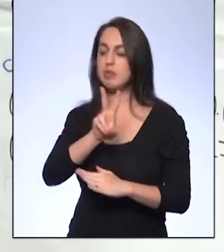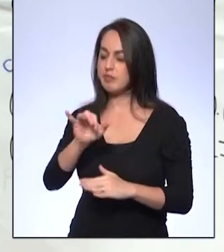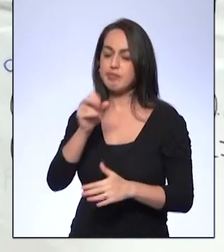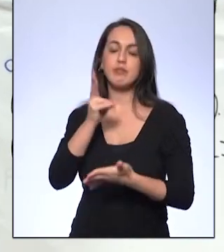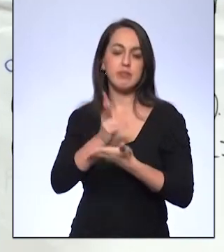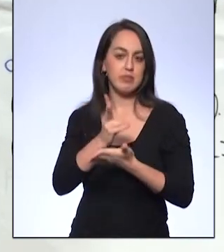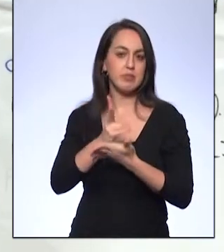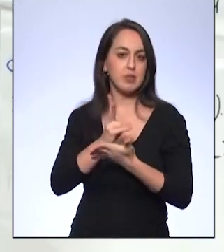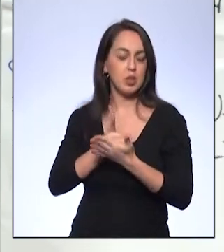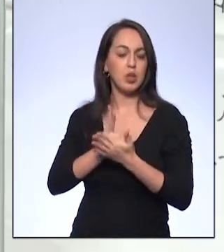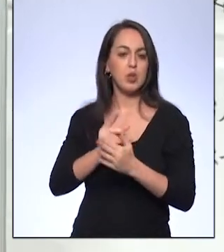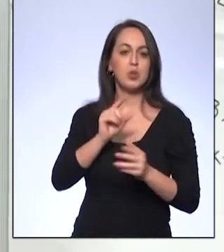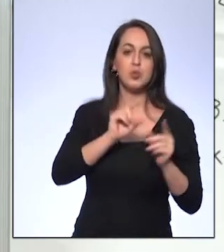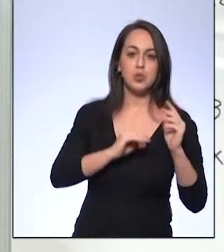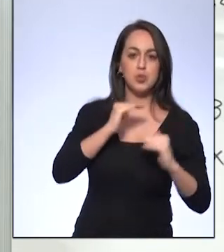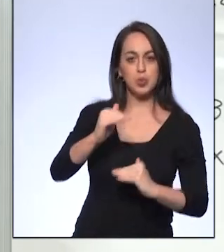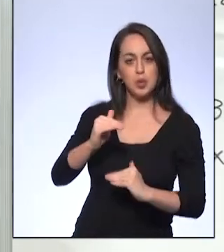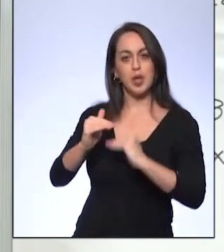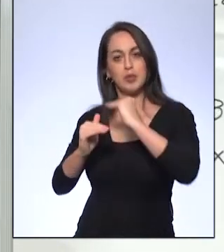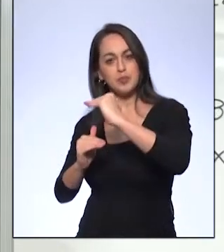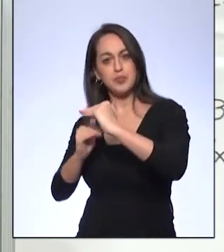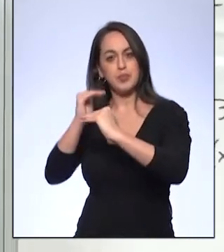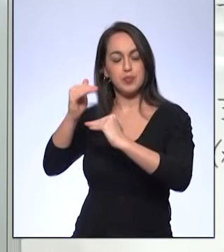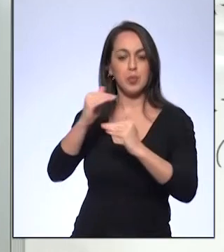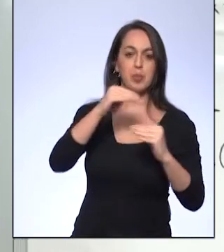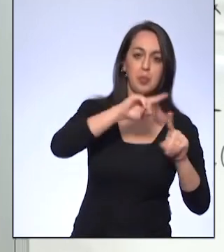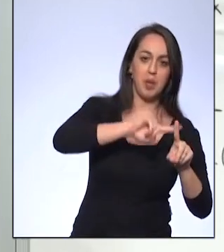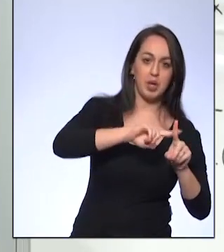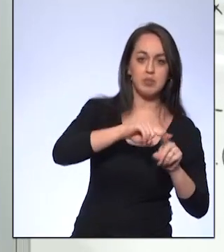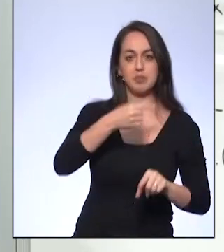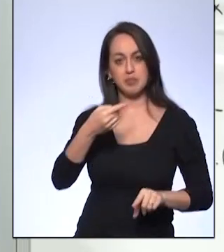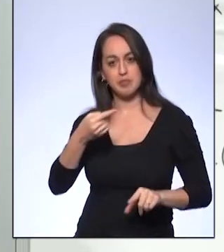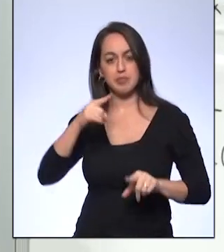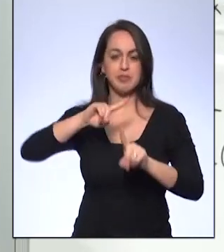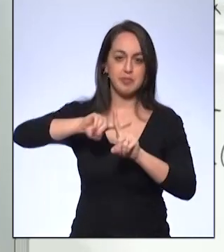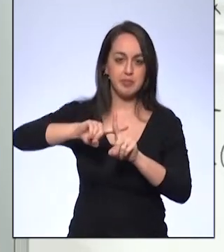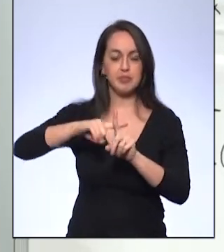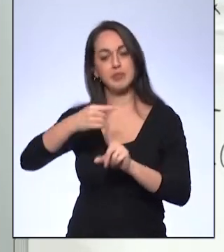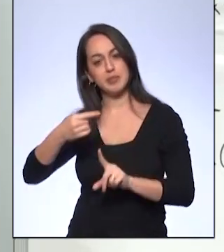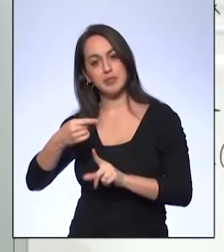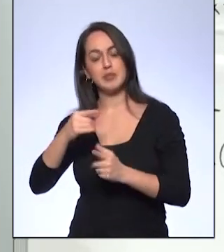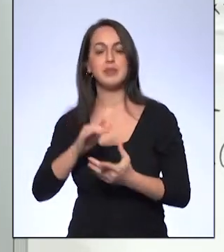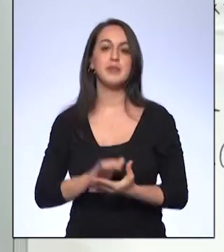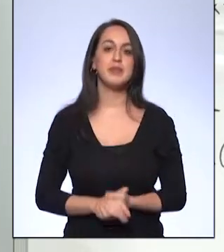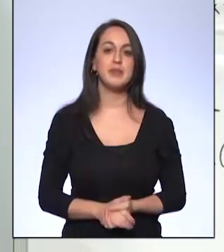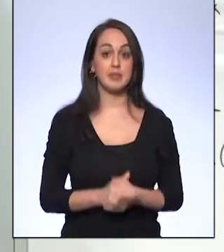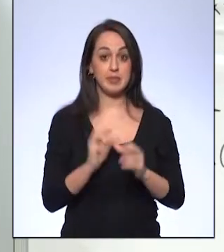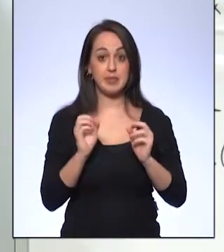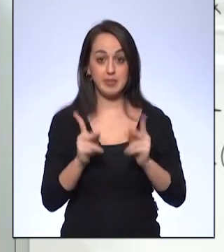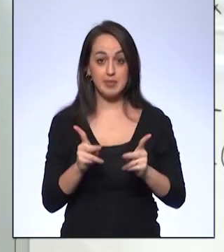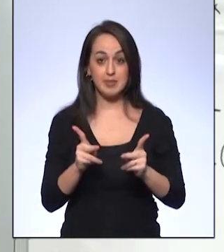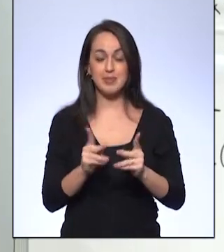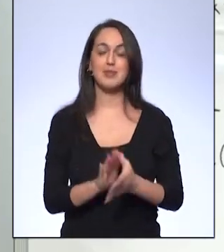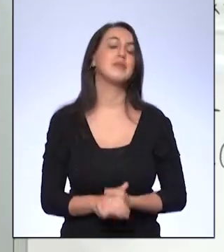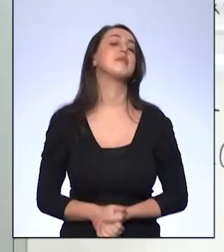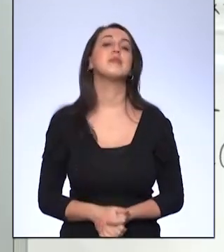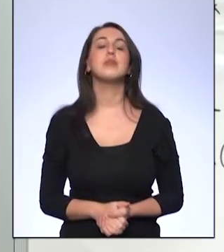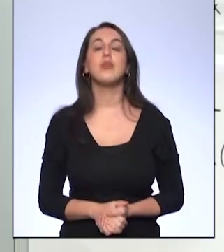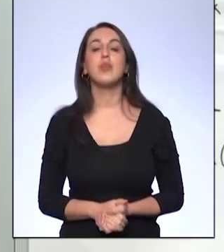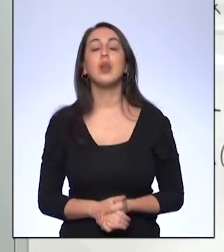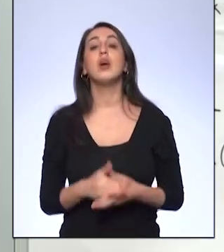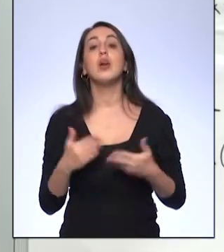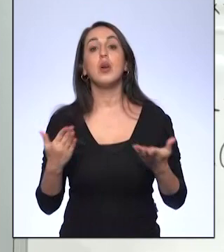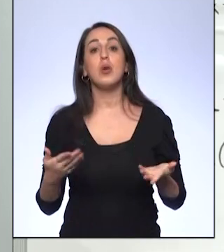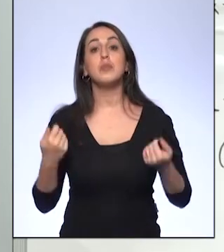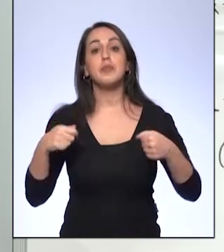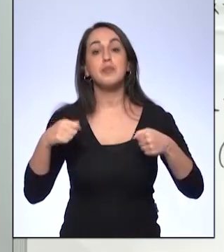continuar intercalando os sinais de mais e de menos nas devidas posições, certo? Bom, o que nós